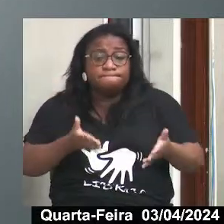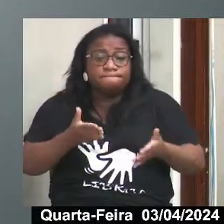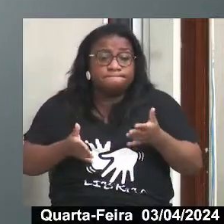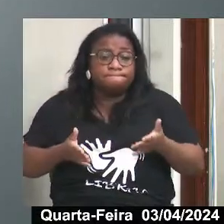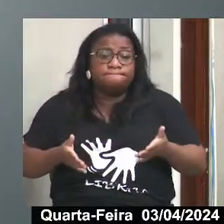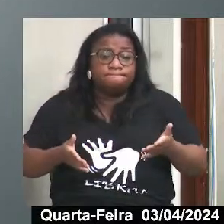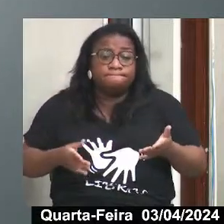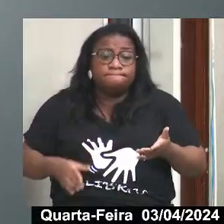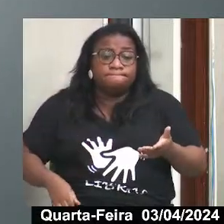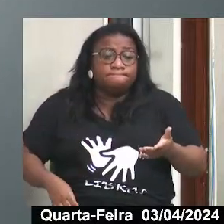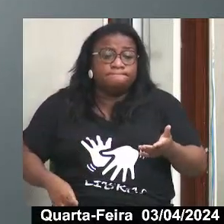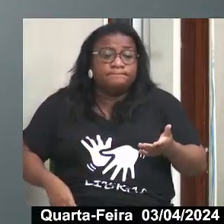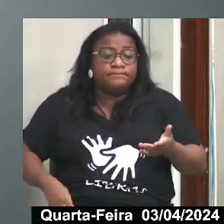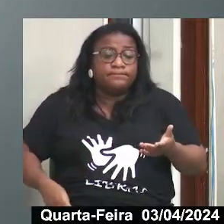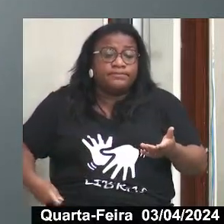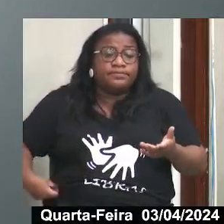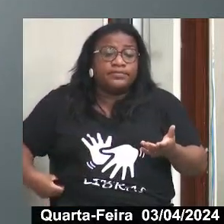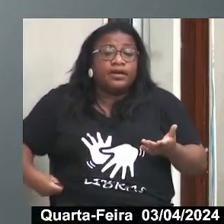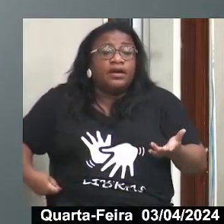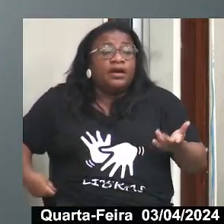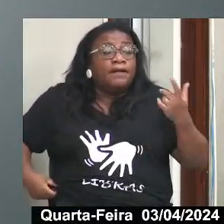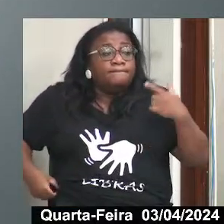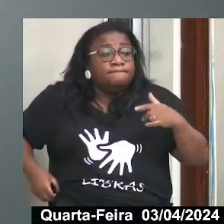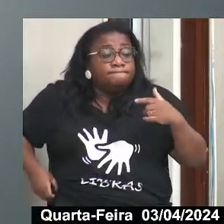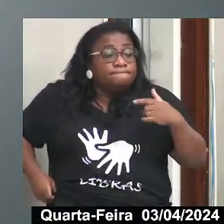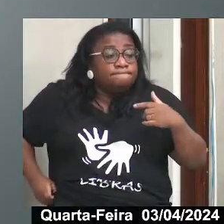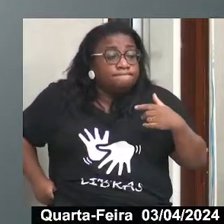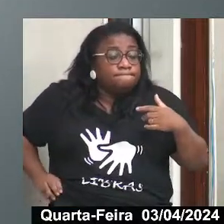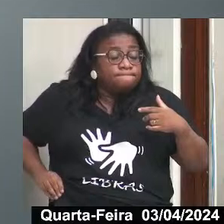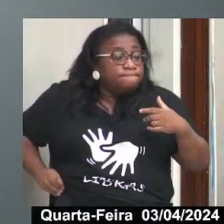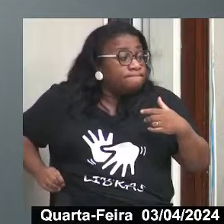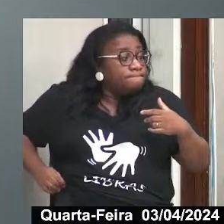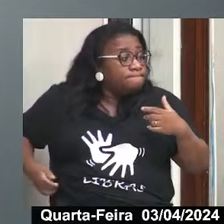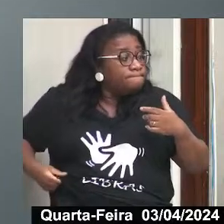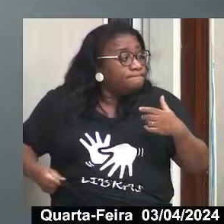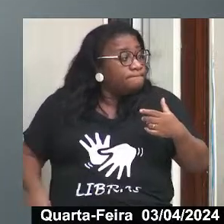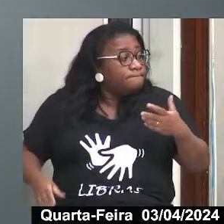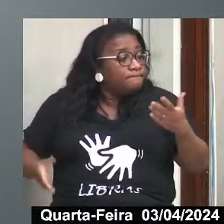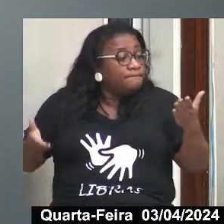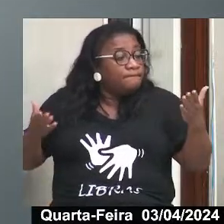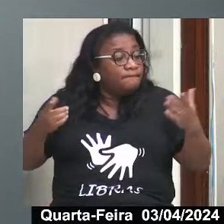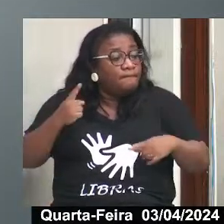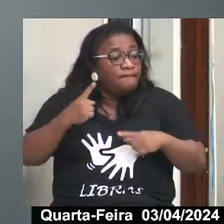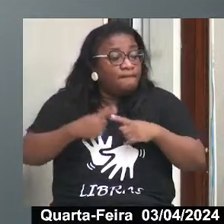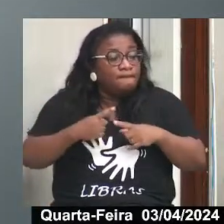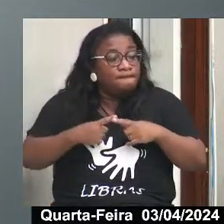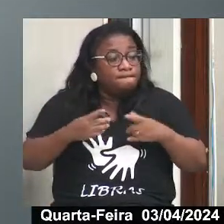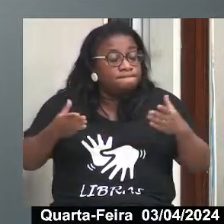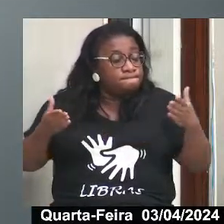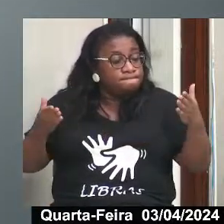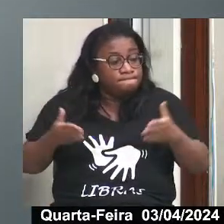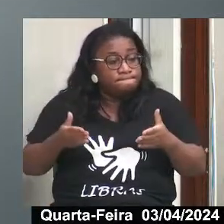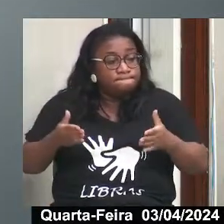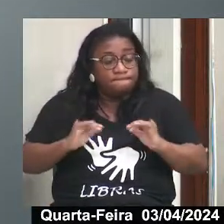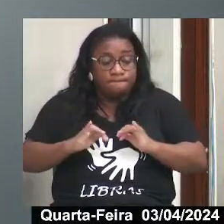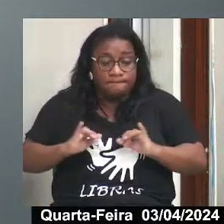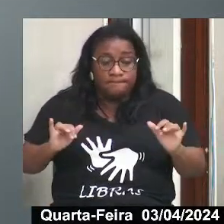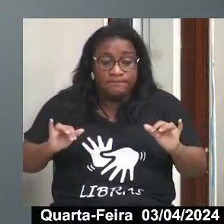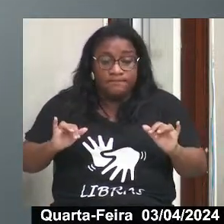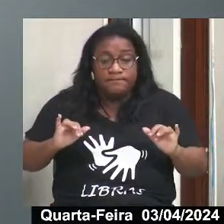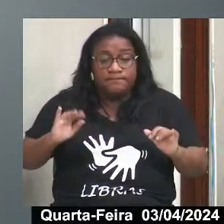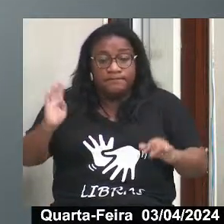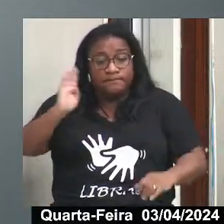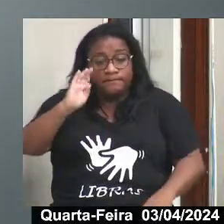que não tem um suporte dentro da cidade, porque ainda assim tem um outro projeto tramitando aqui na casa do meu